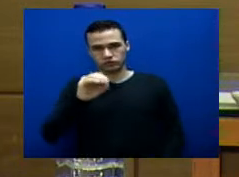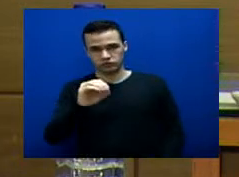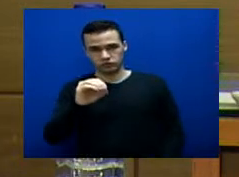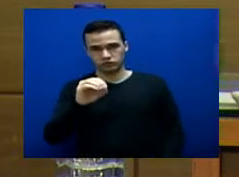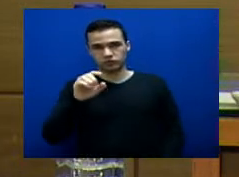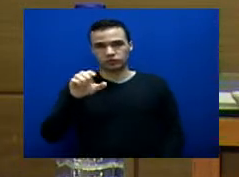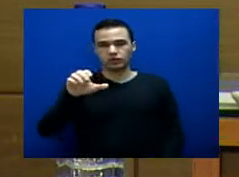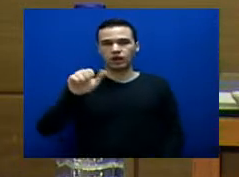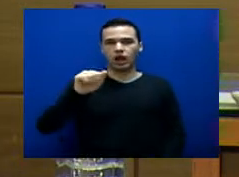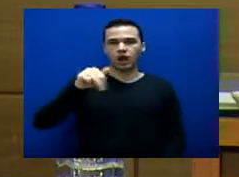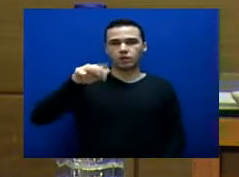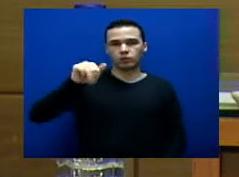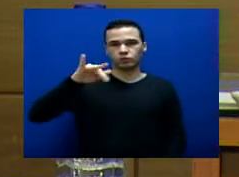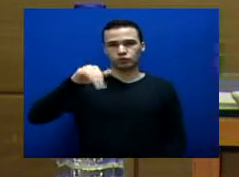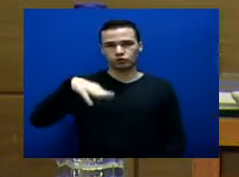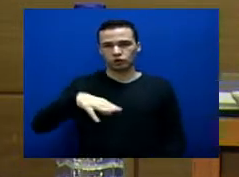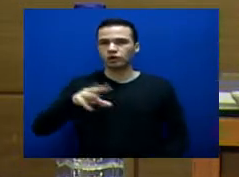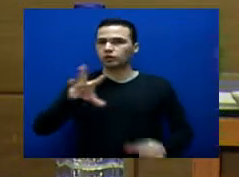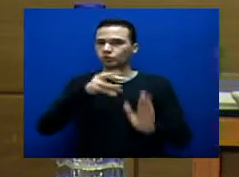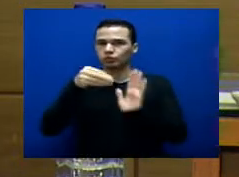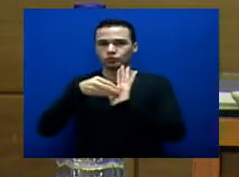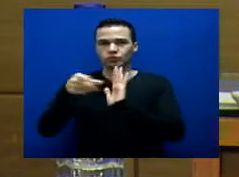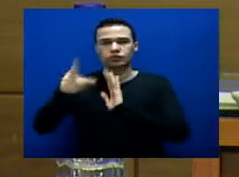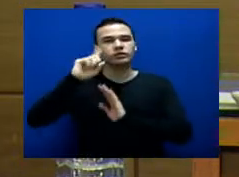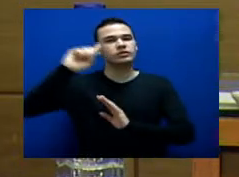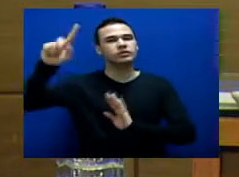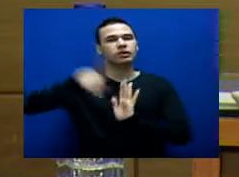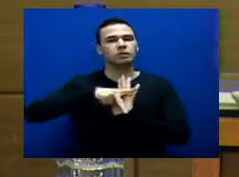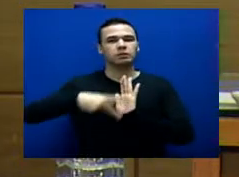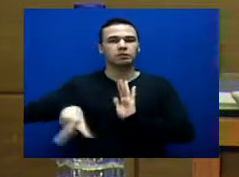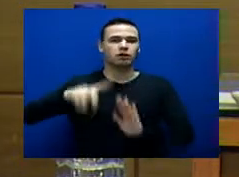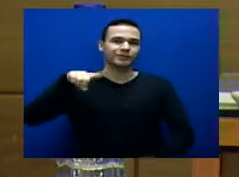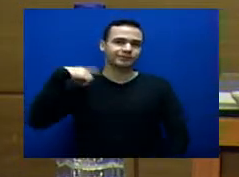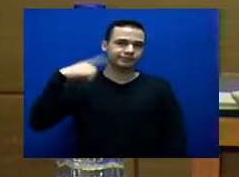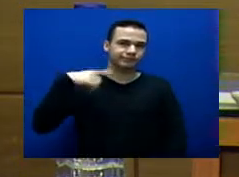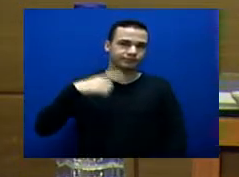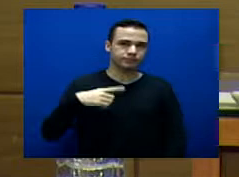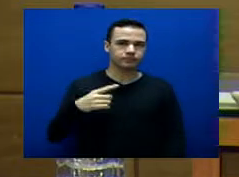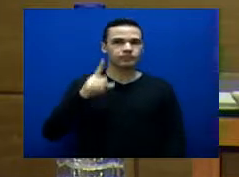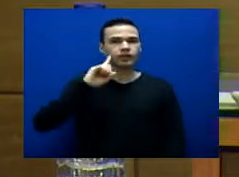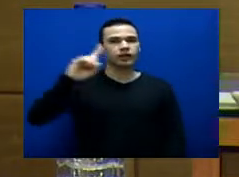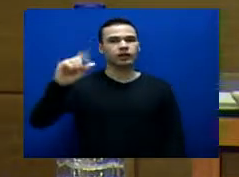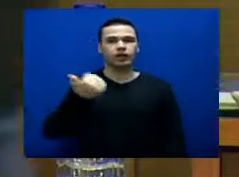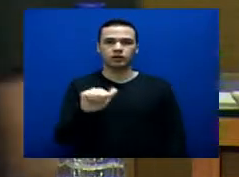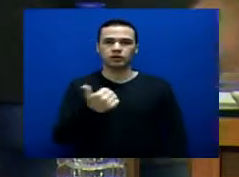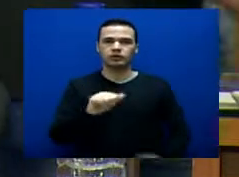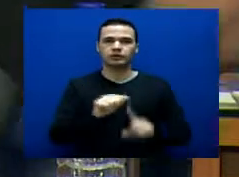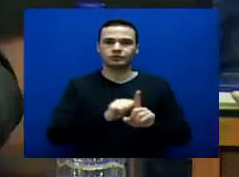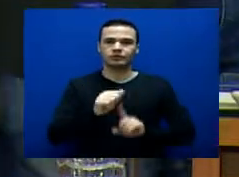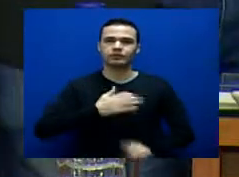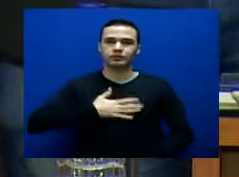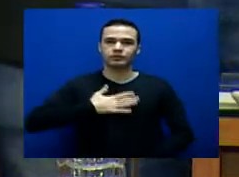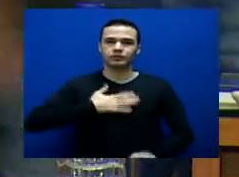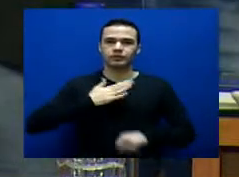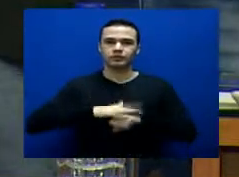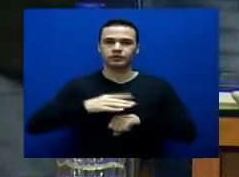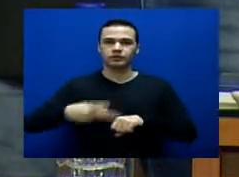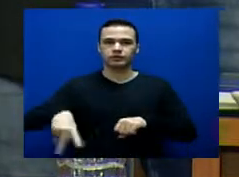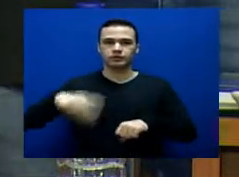Amorim Correa, todos pela comemoração do dia do advogado, que comemorou no dia 11 de agosto, votos do